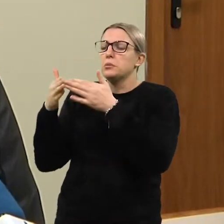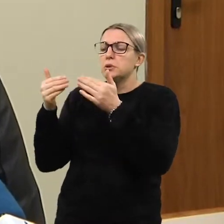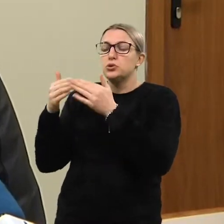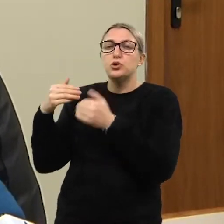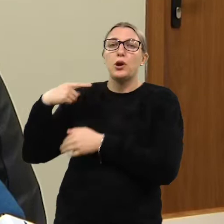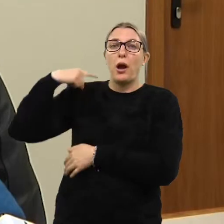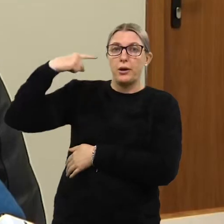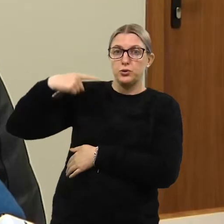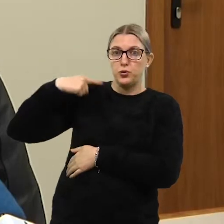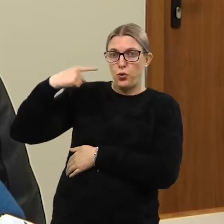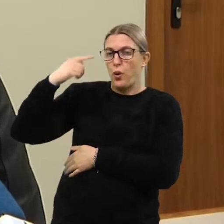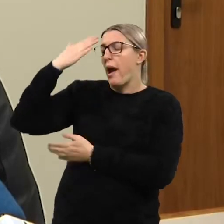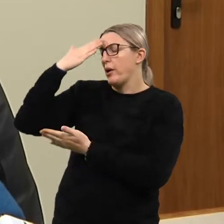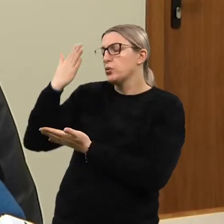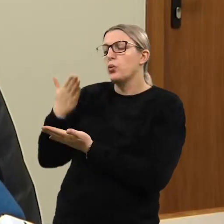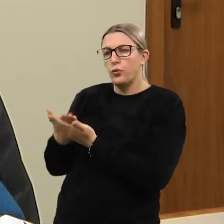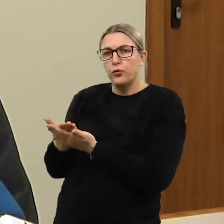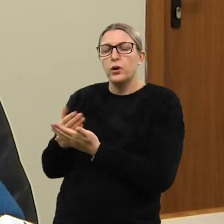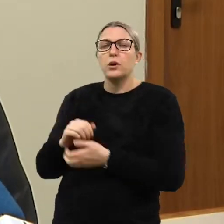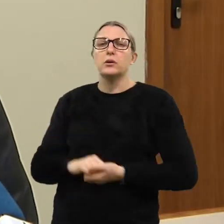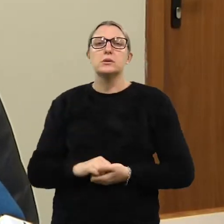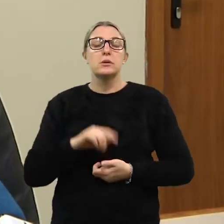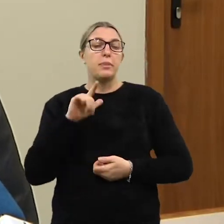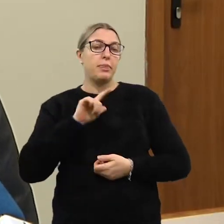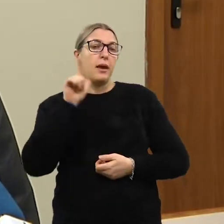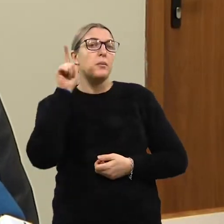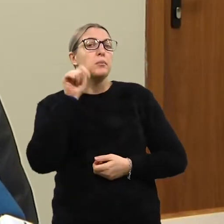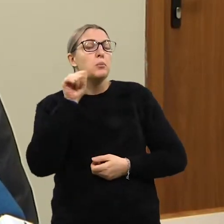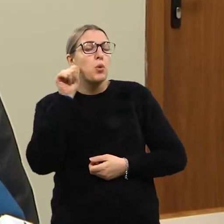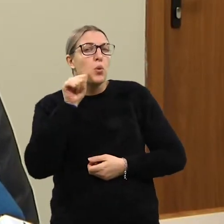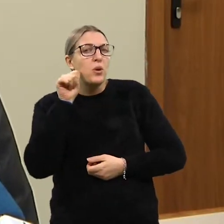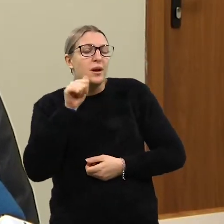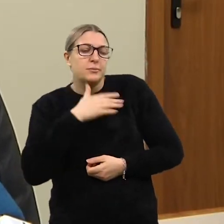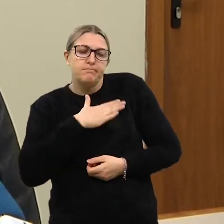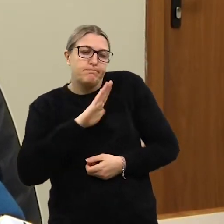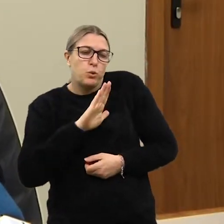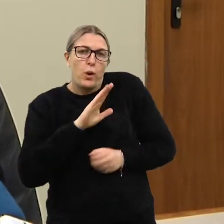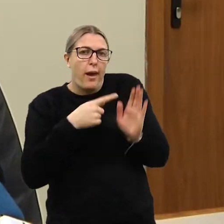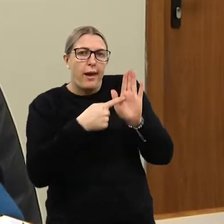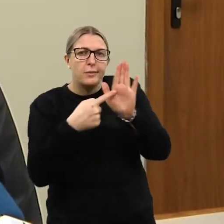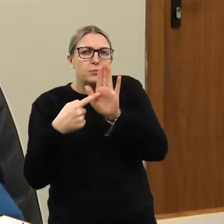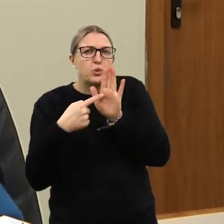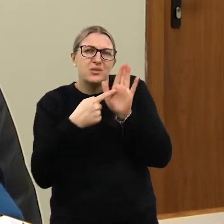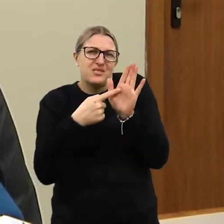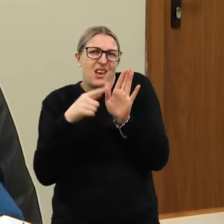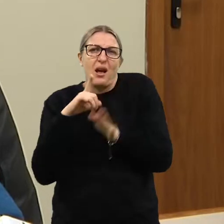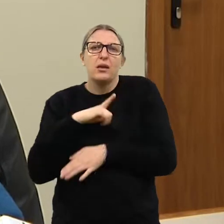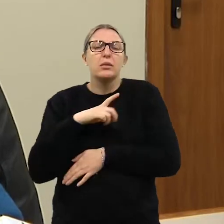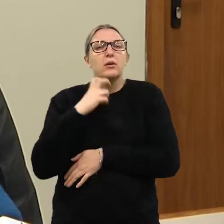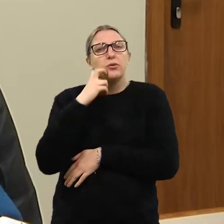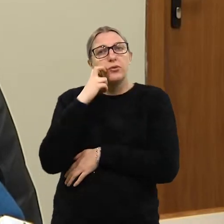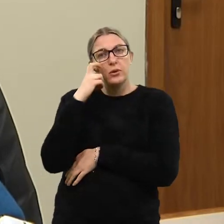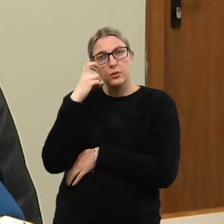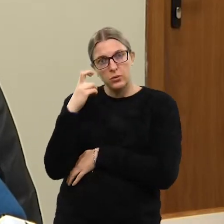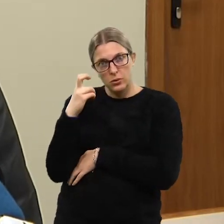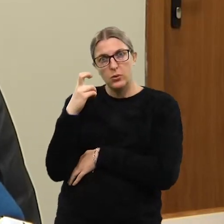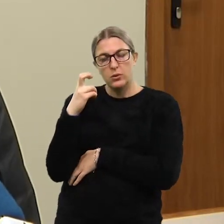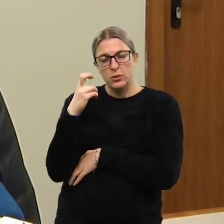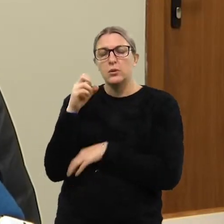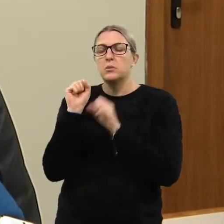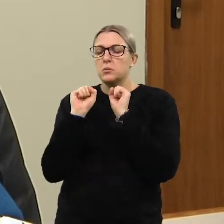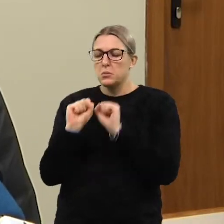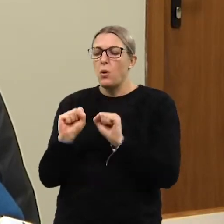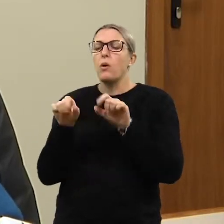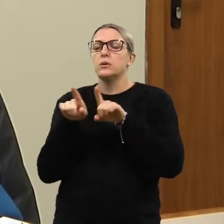confiança, né? Às vezes tem algumas mulheres que não querem se expor, né? Ficam um pouco constrangidas,